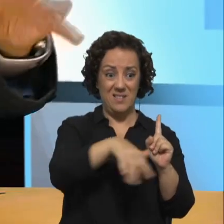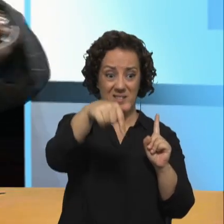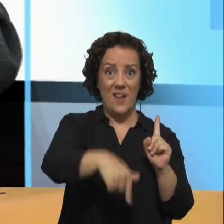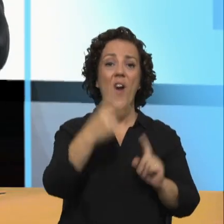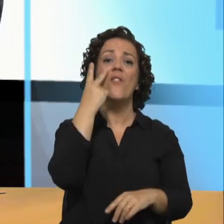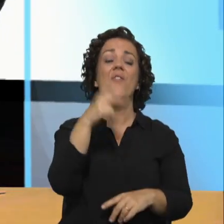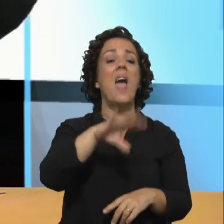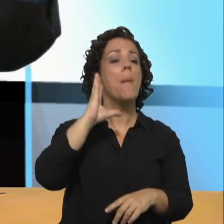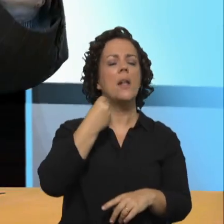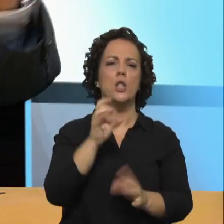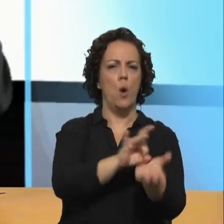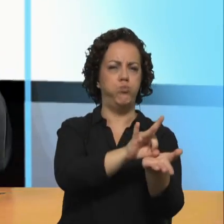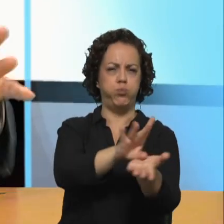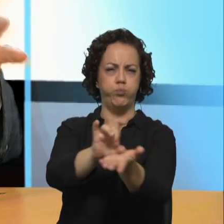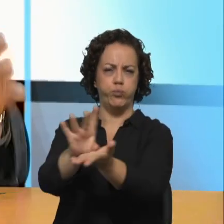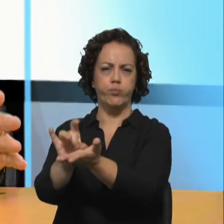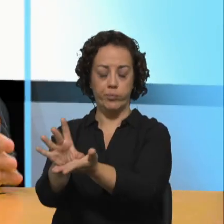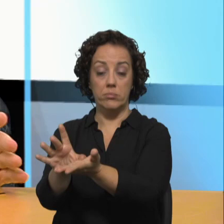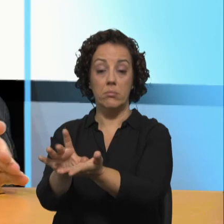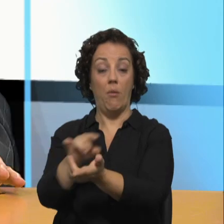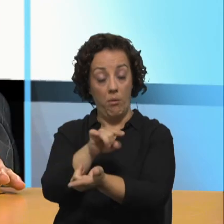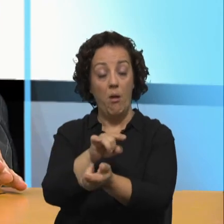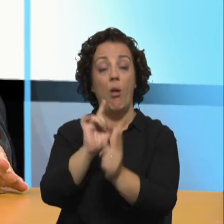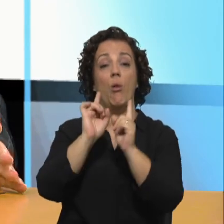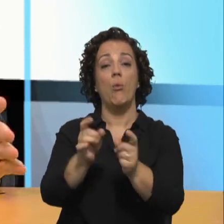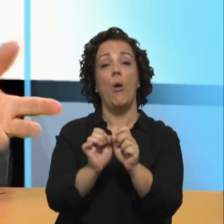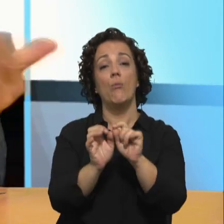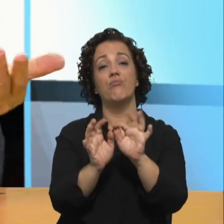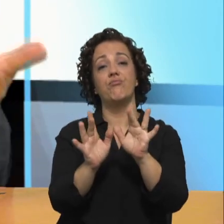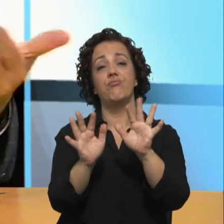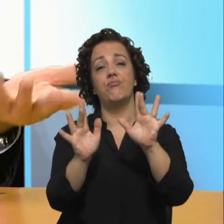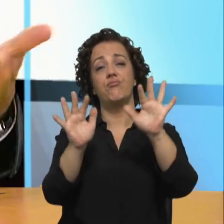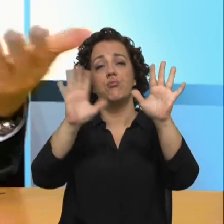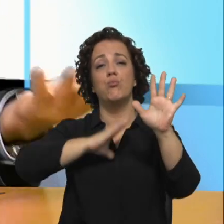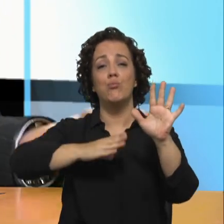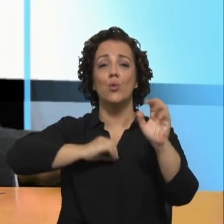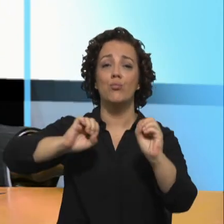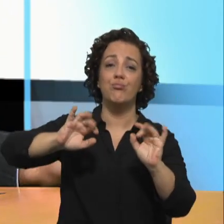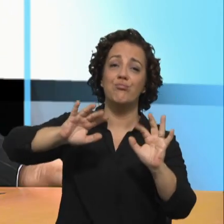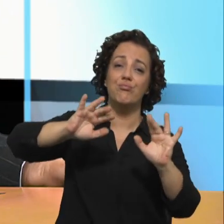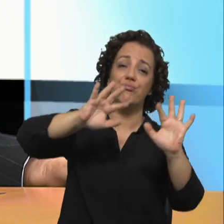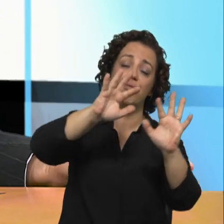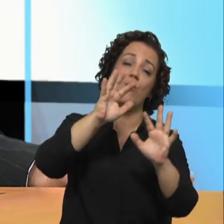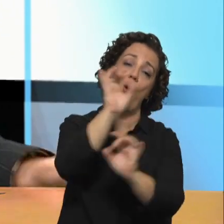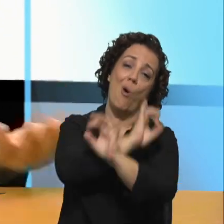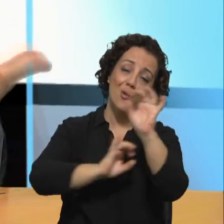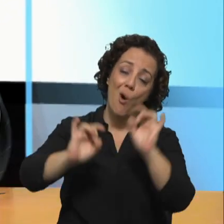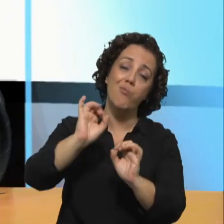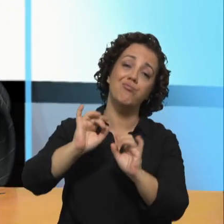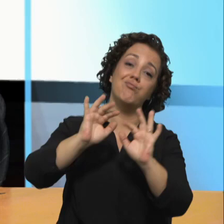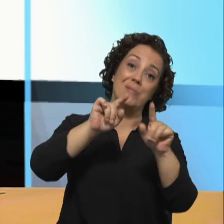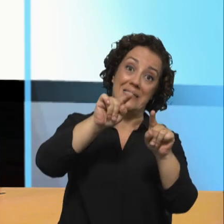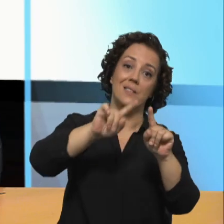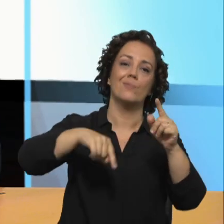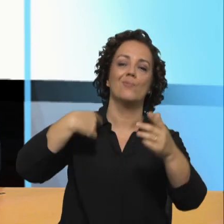que vai depois preencher um bocadinho o mundo ocidental que nós conhecemos muito bem. Portanto,